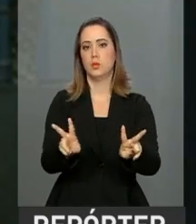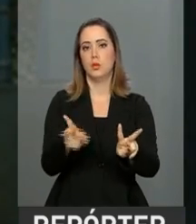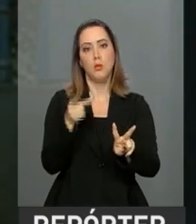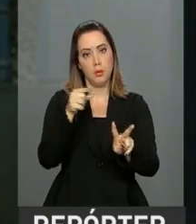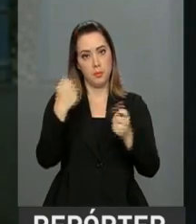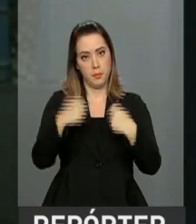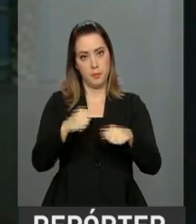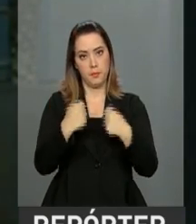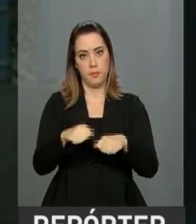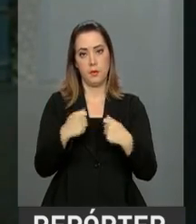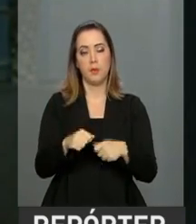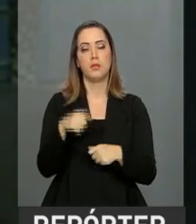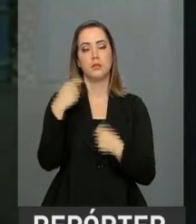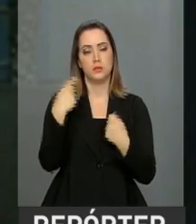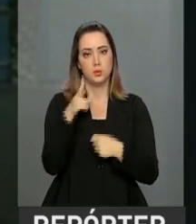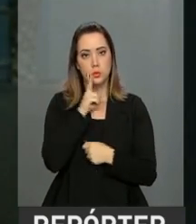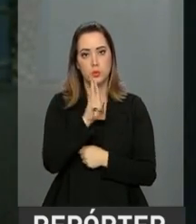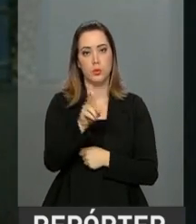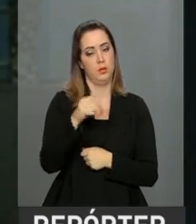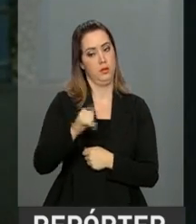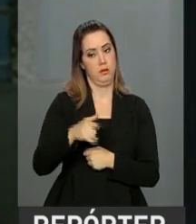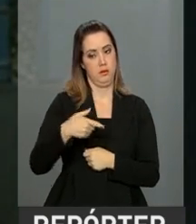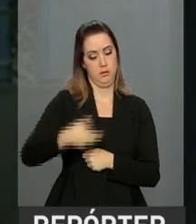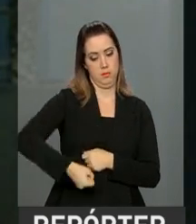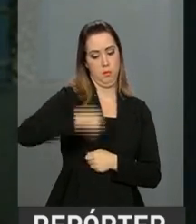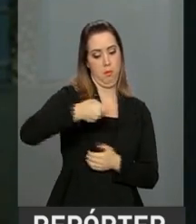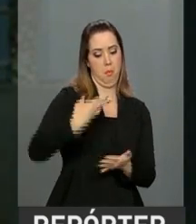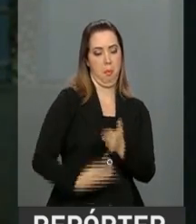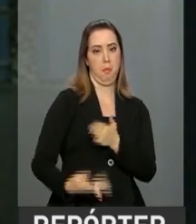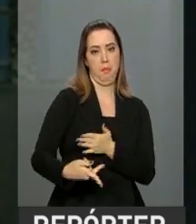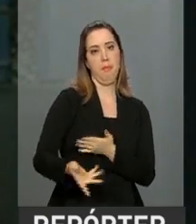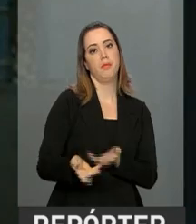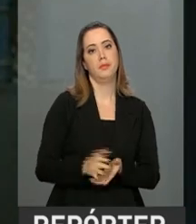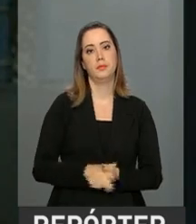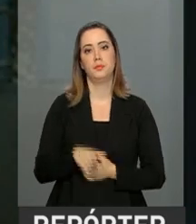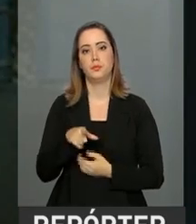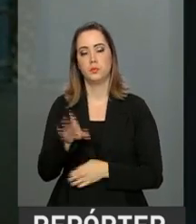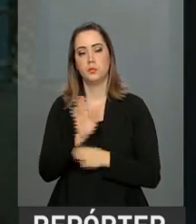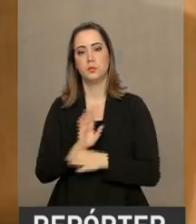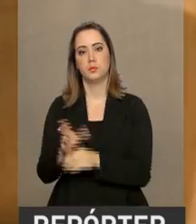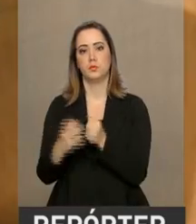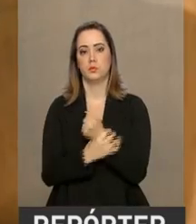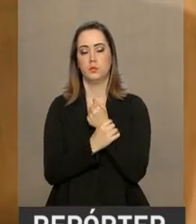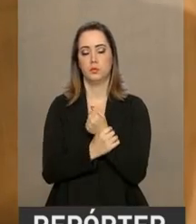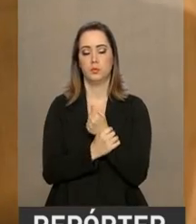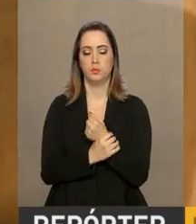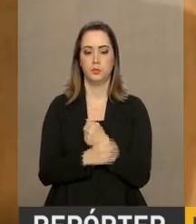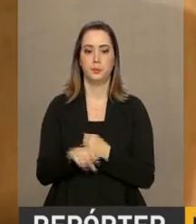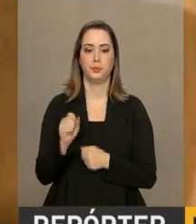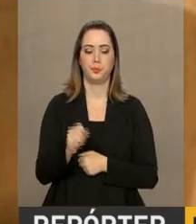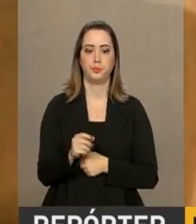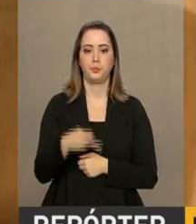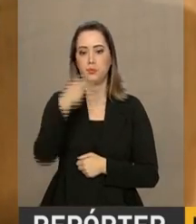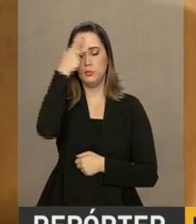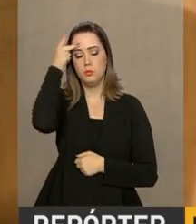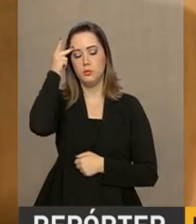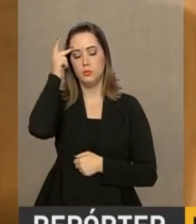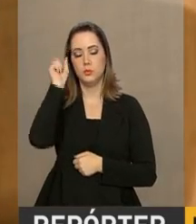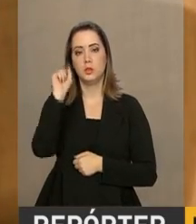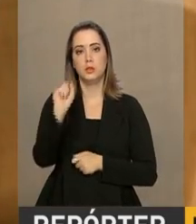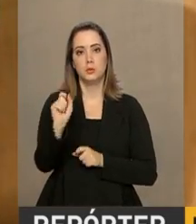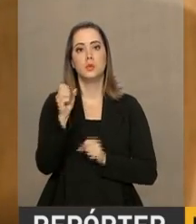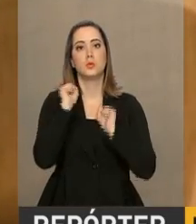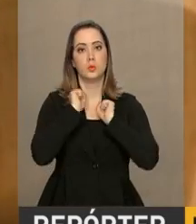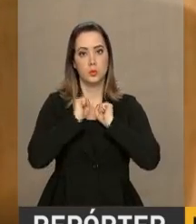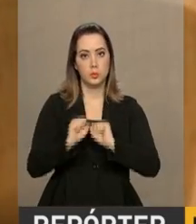passageiros vai ser fundamental para facilitar o trabalho dos profissionais de segurança os passageiros podem ajudar